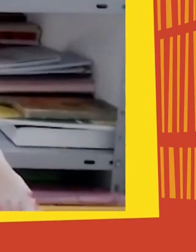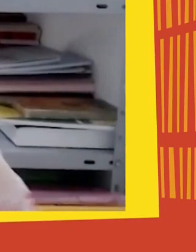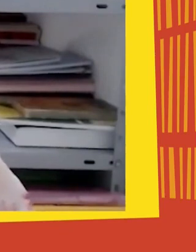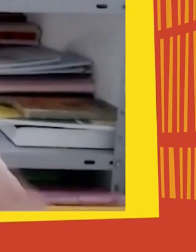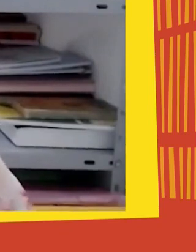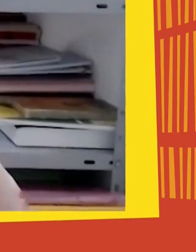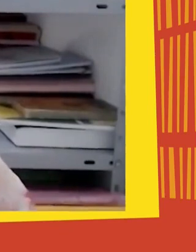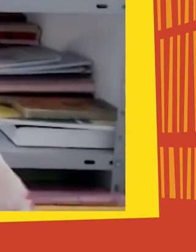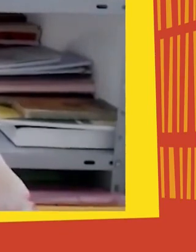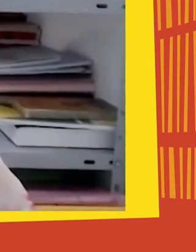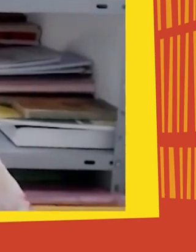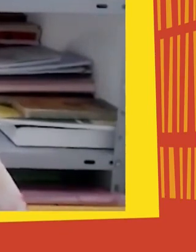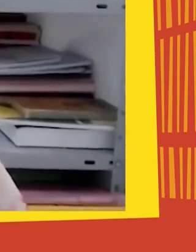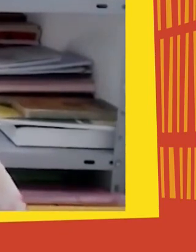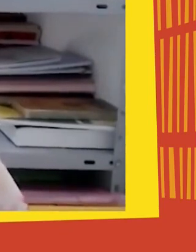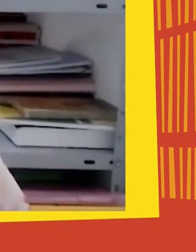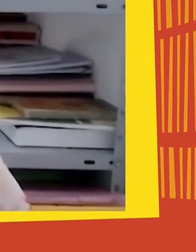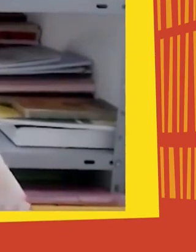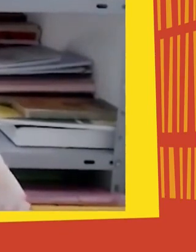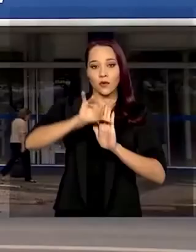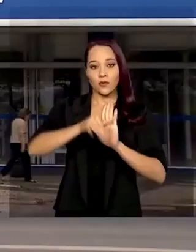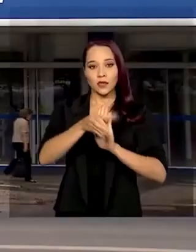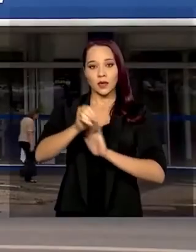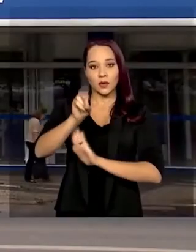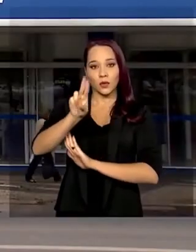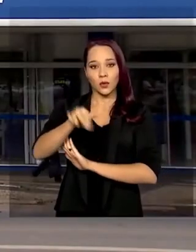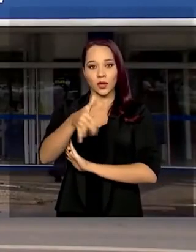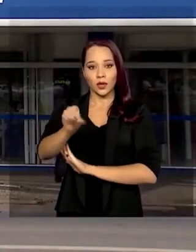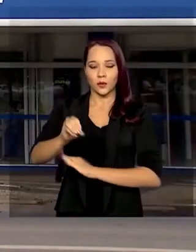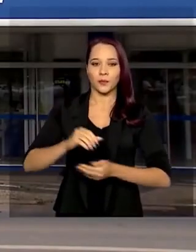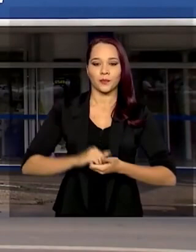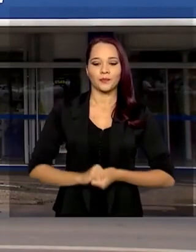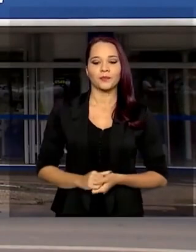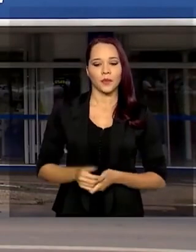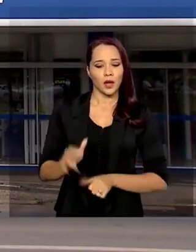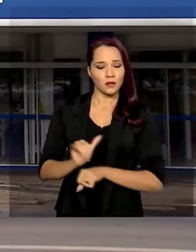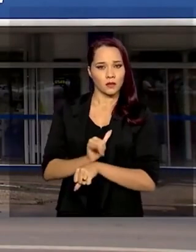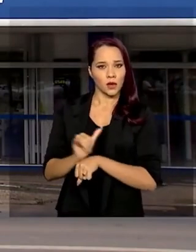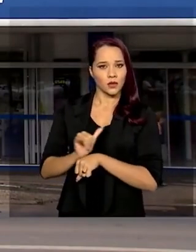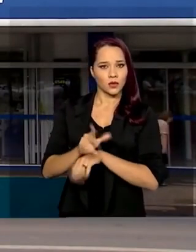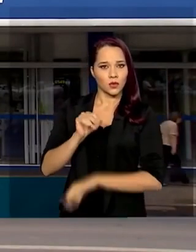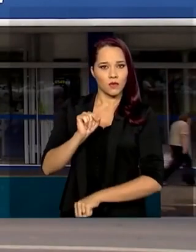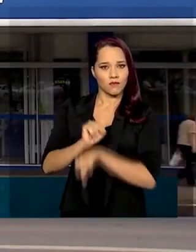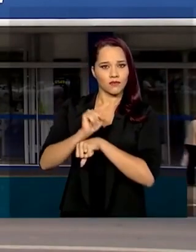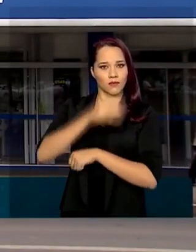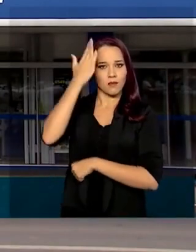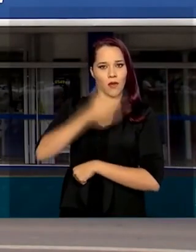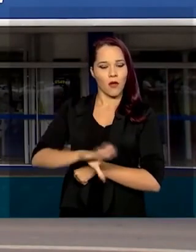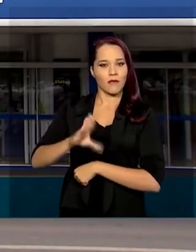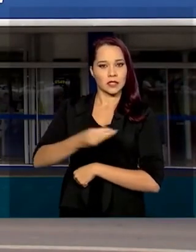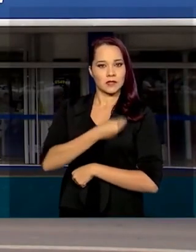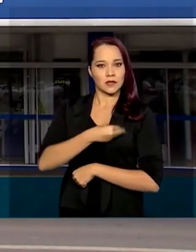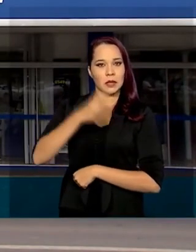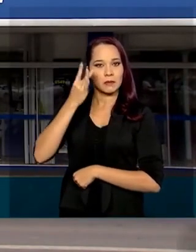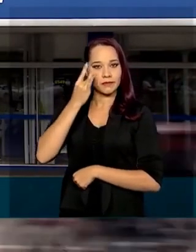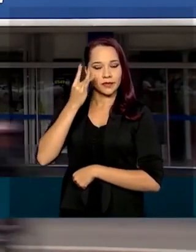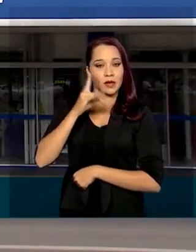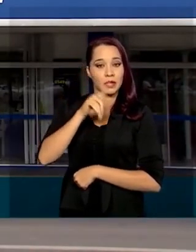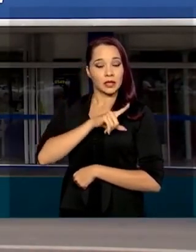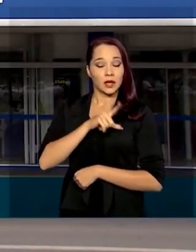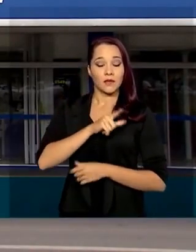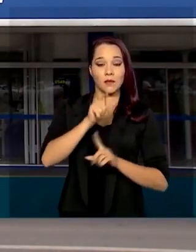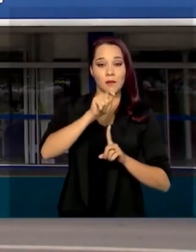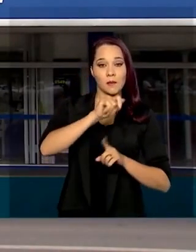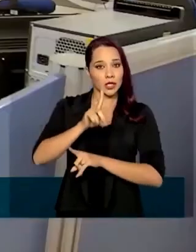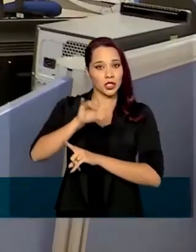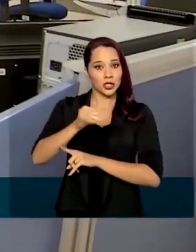lá, porque aí logo começou a pandemia. As dificuldades do INSS são diversas: baixo número de